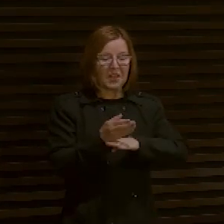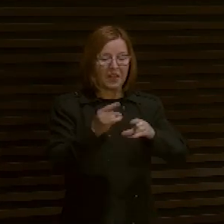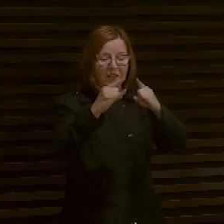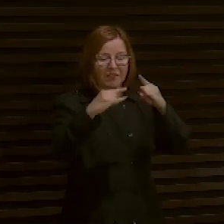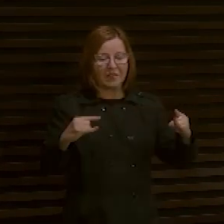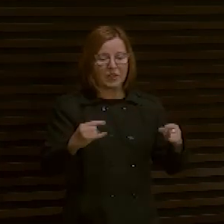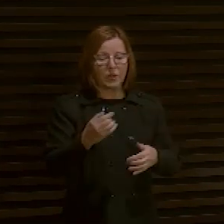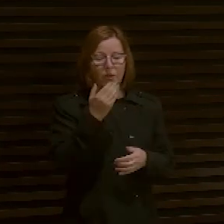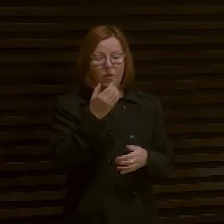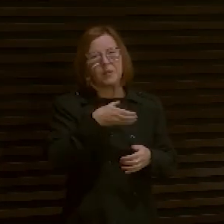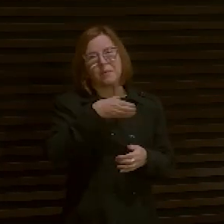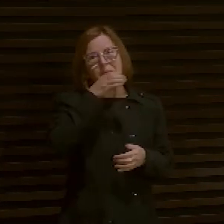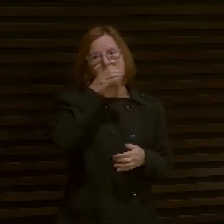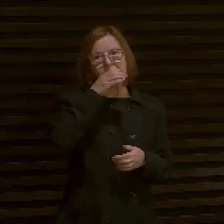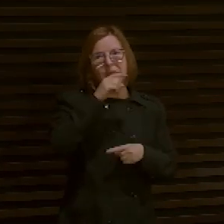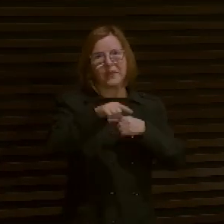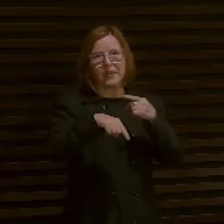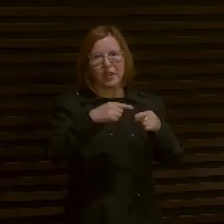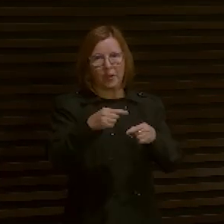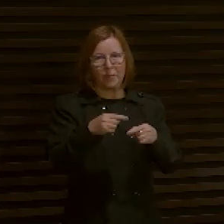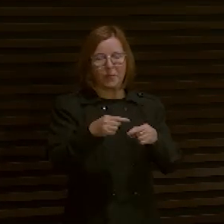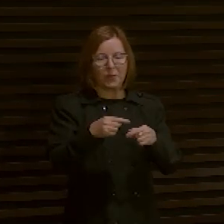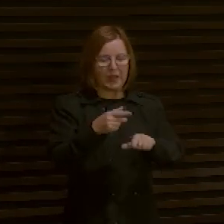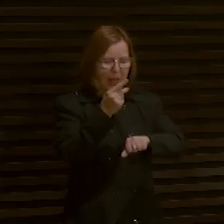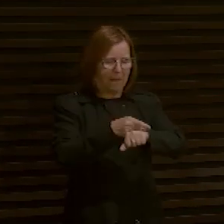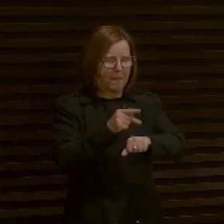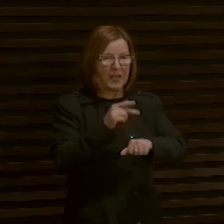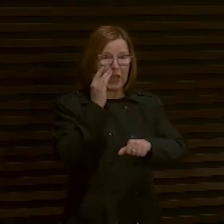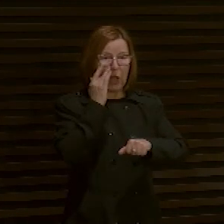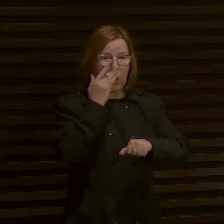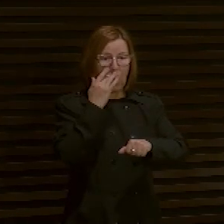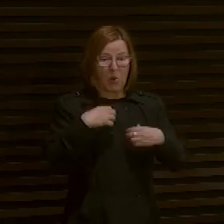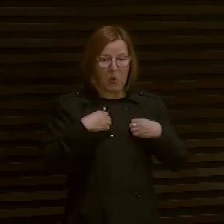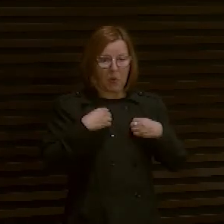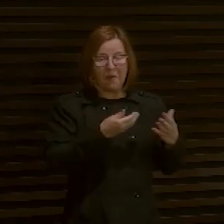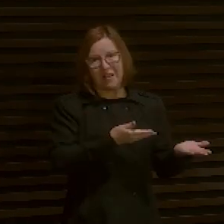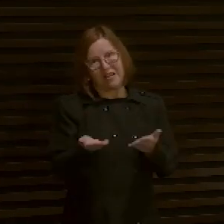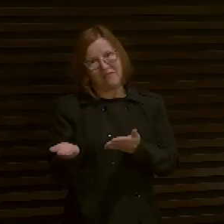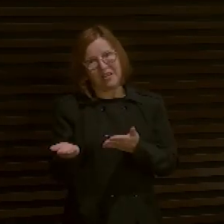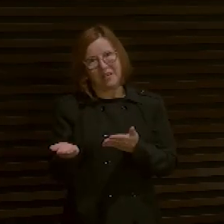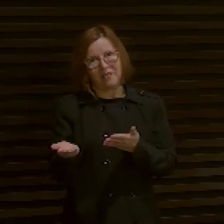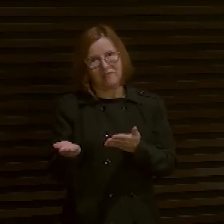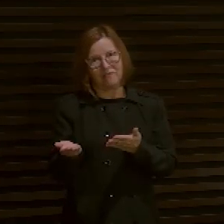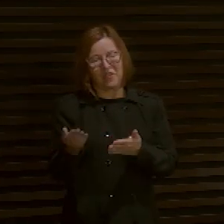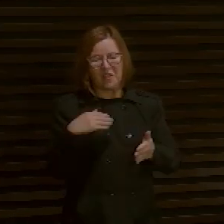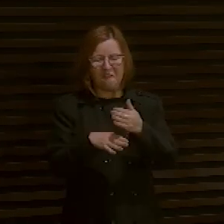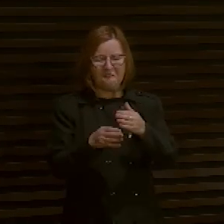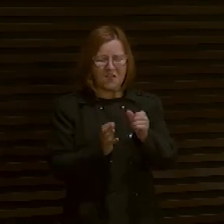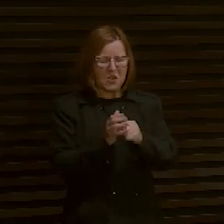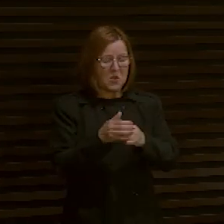e beberam. Depois levaram dali prata, ouro e roupas. Então se foram e esconderam